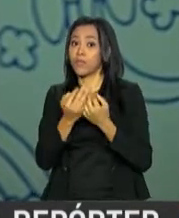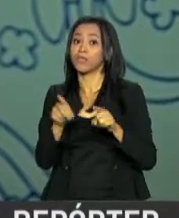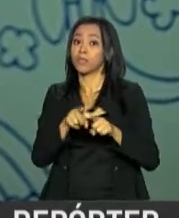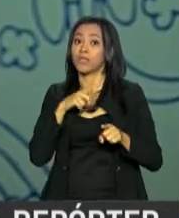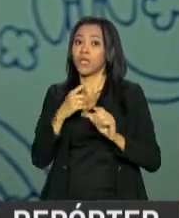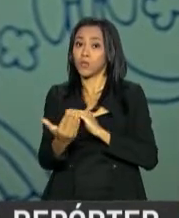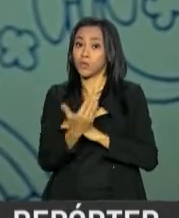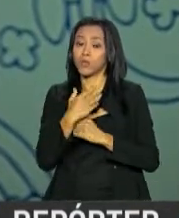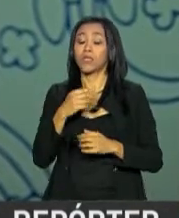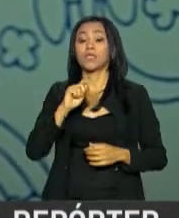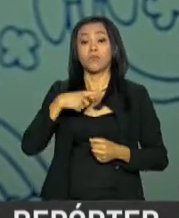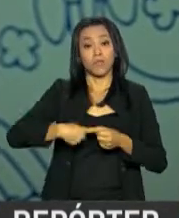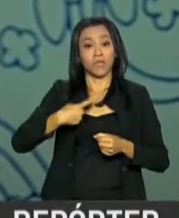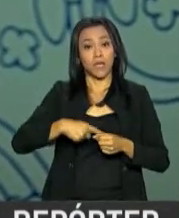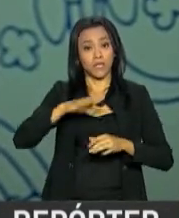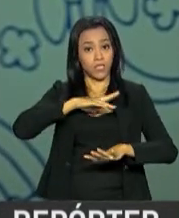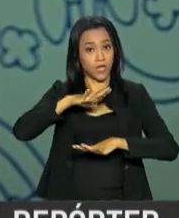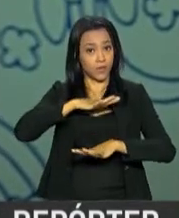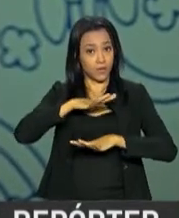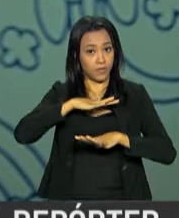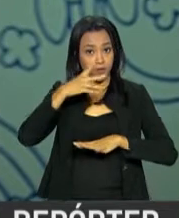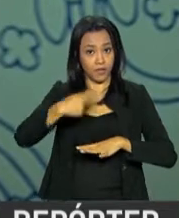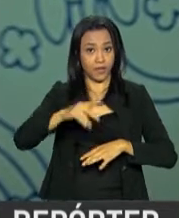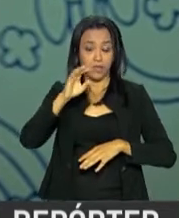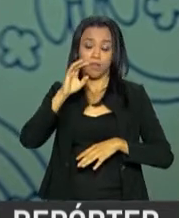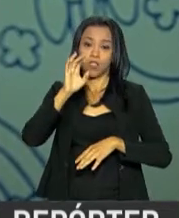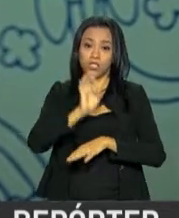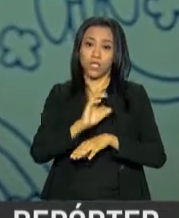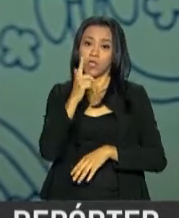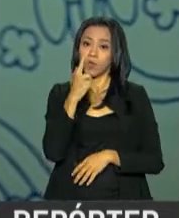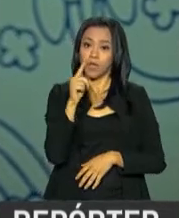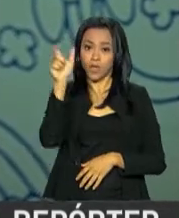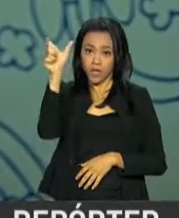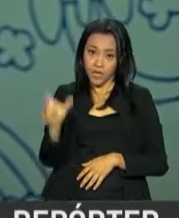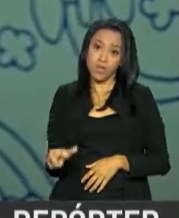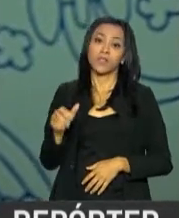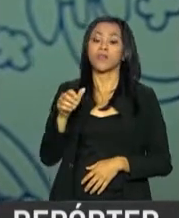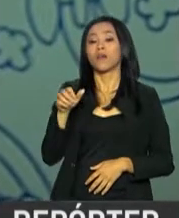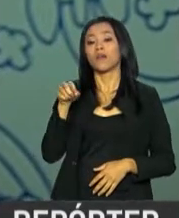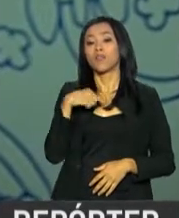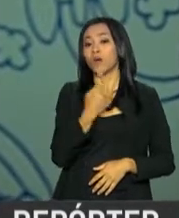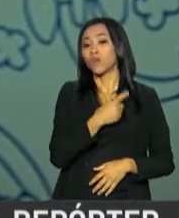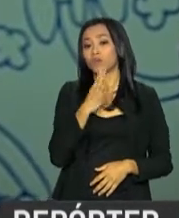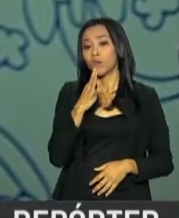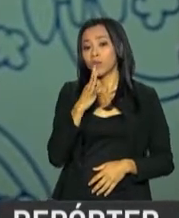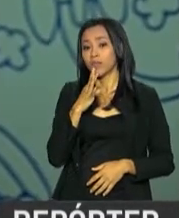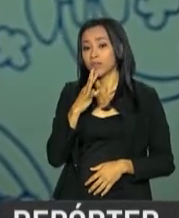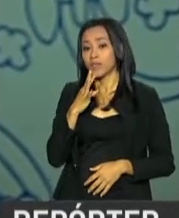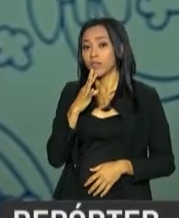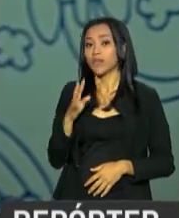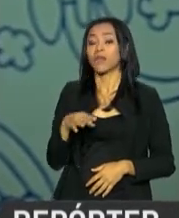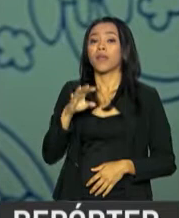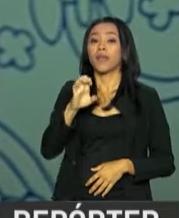Na cidade de Águas Lindas de Goiás, eu conheci a senhora Erenilza dos Santos, aliás, nós, Osmar, conhecemos a